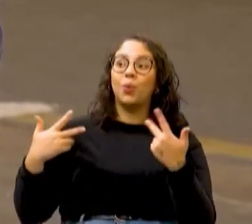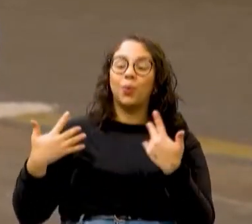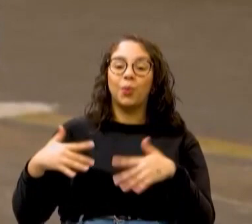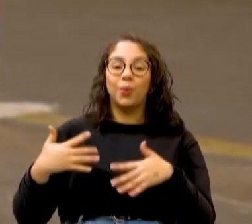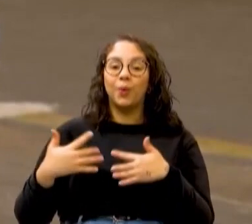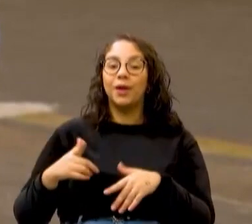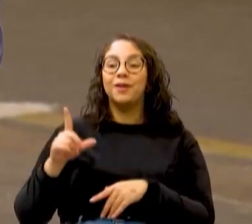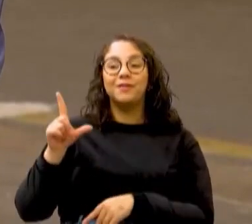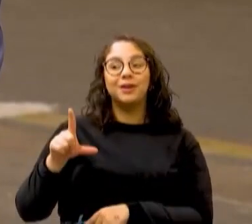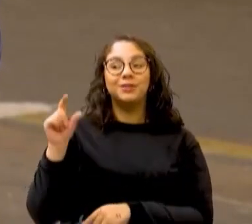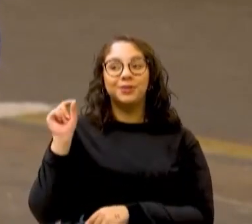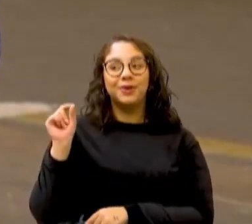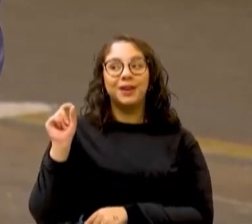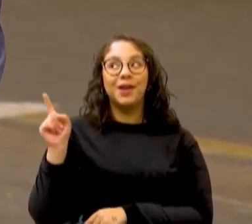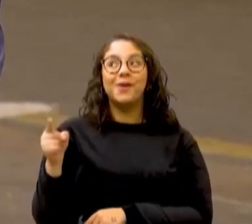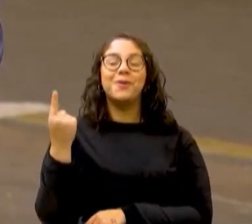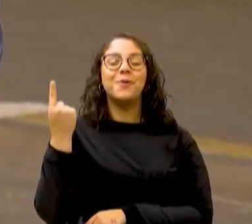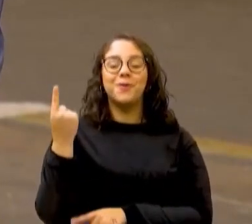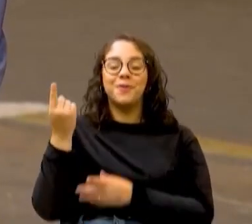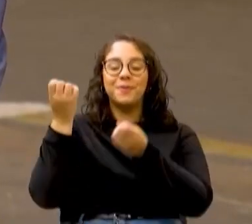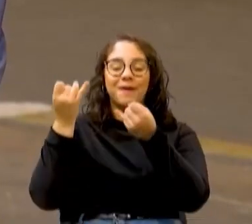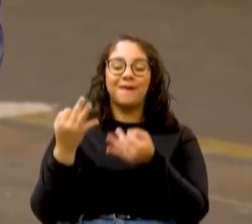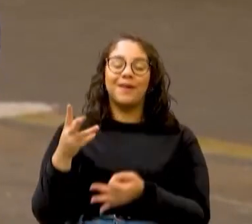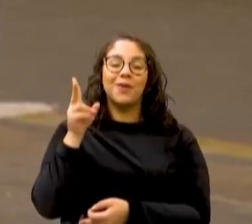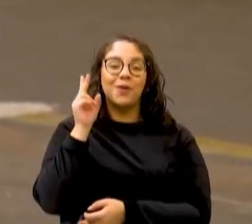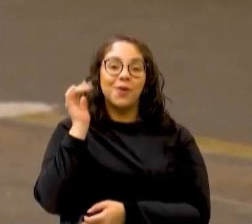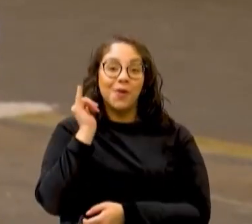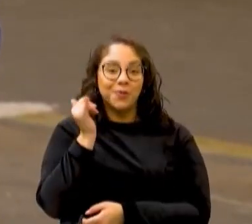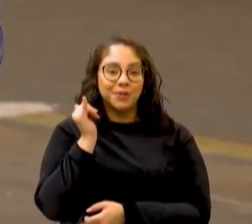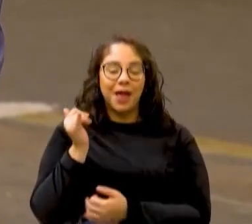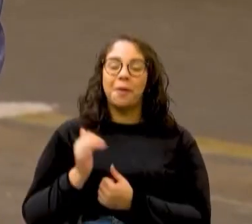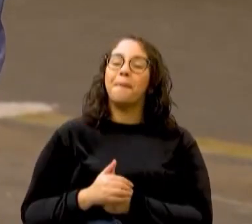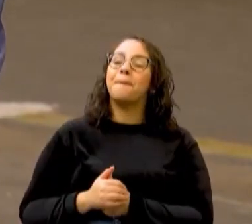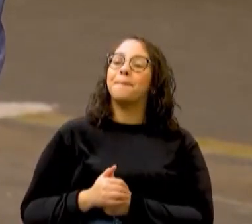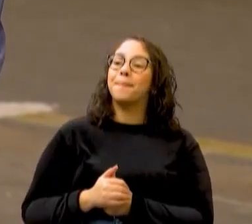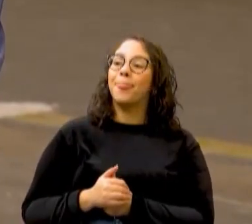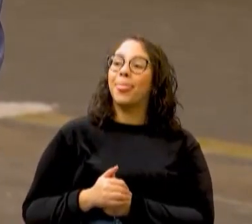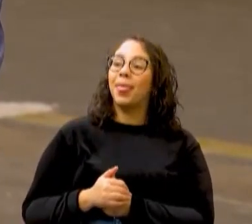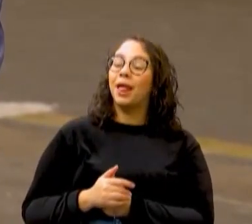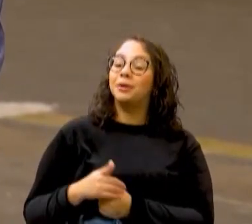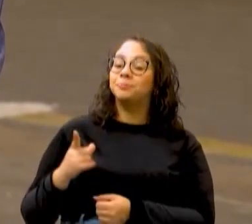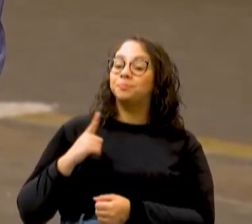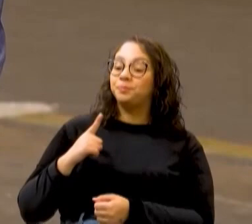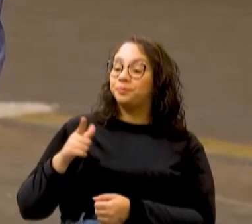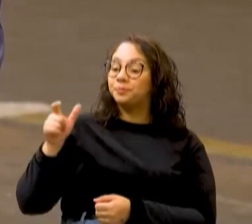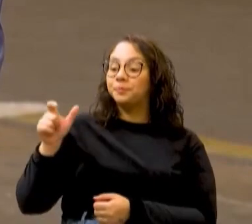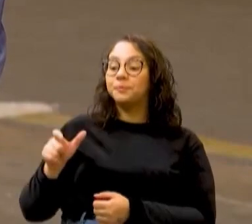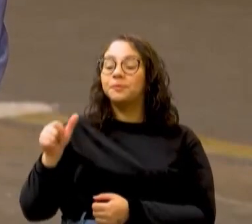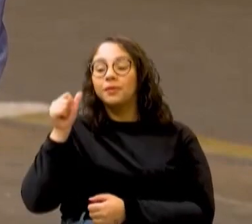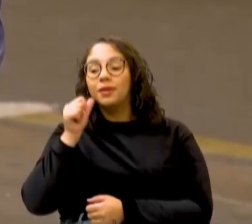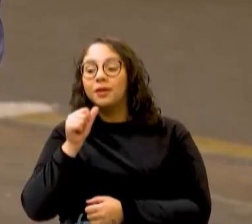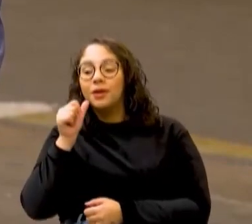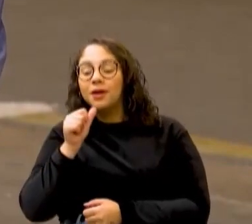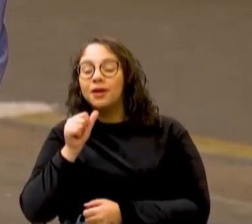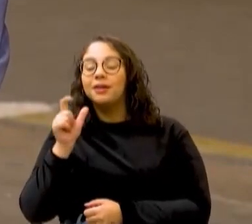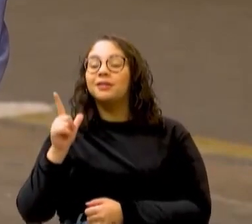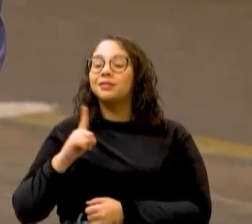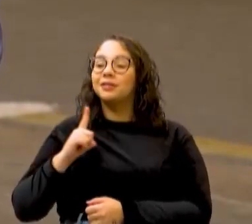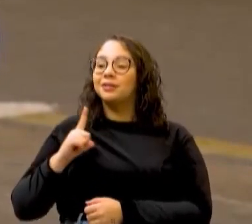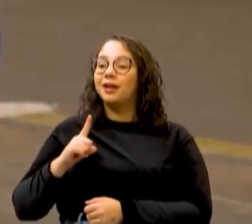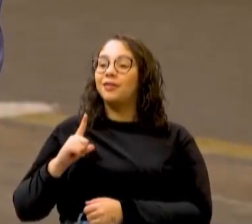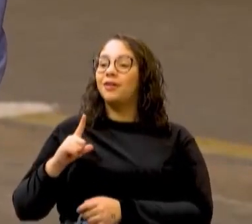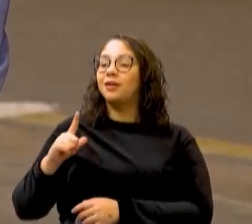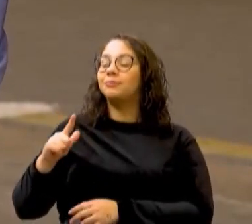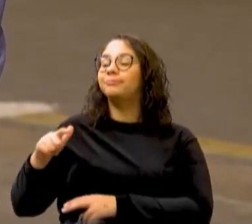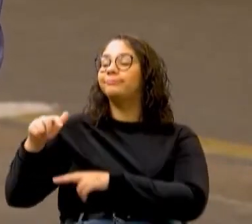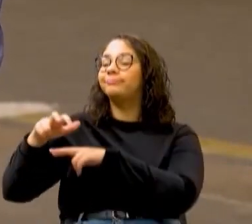tem muitas na verdade vou selecionar uma para contar para você a passageira tava no momento muito